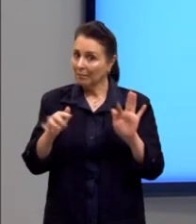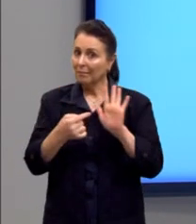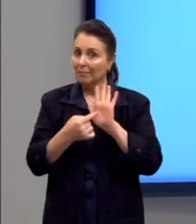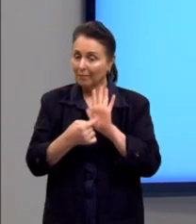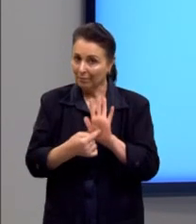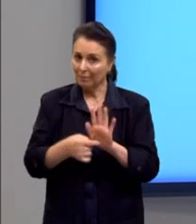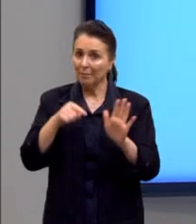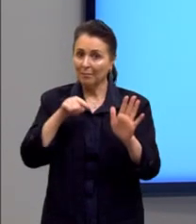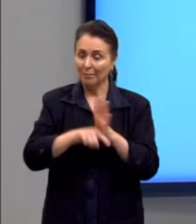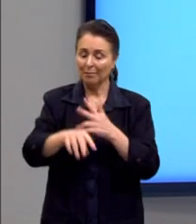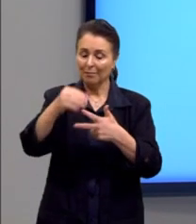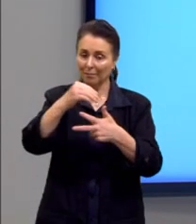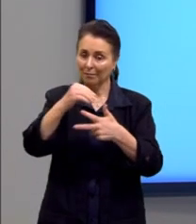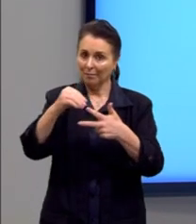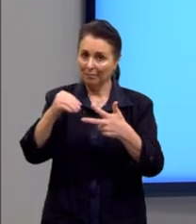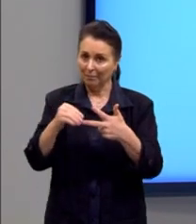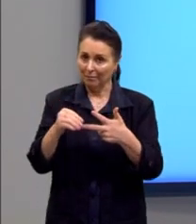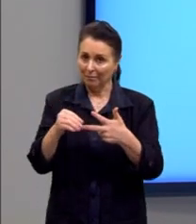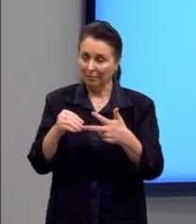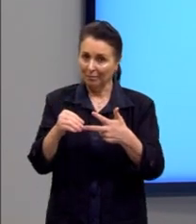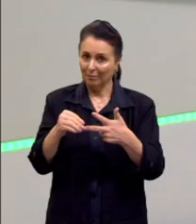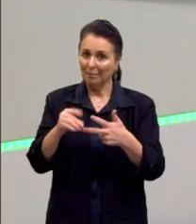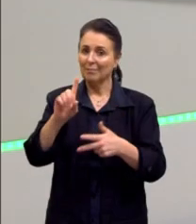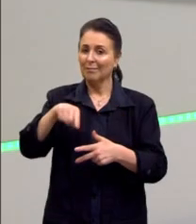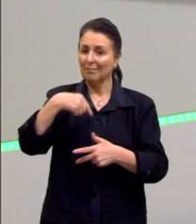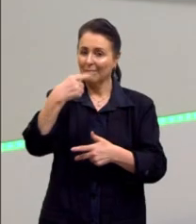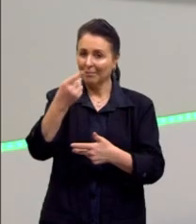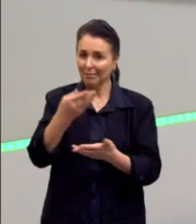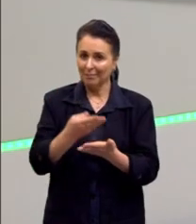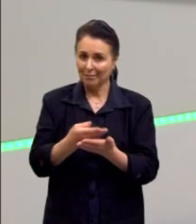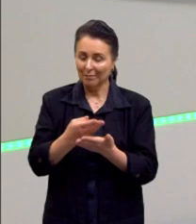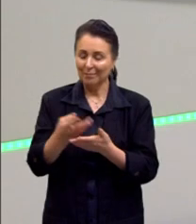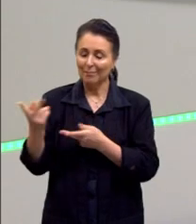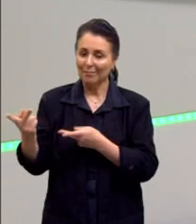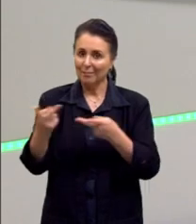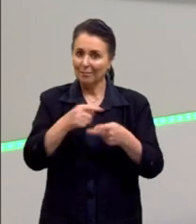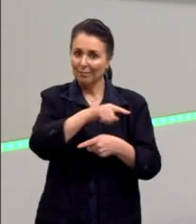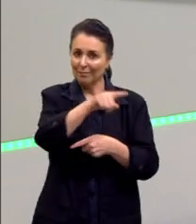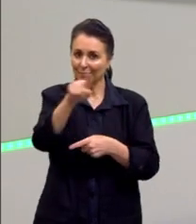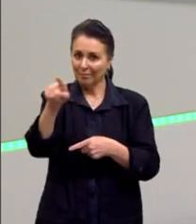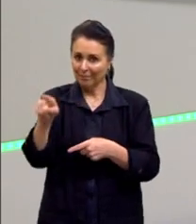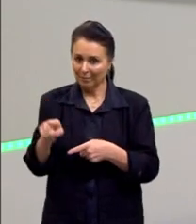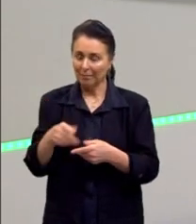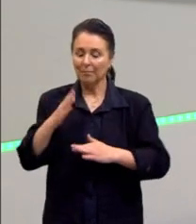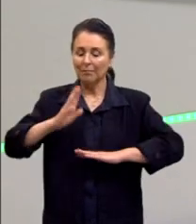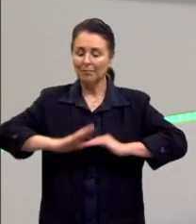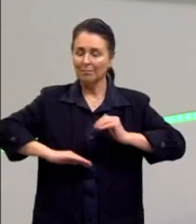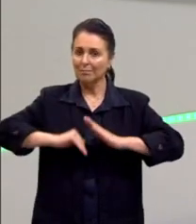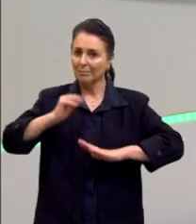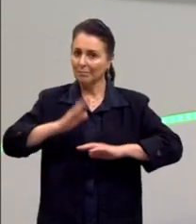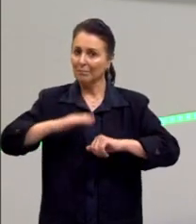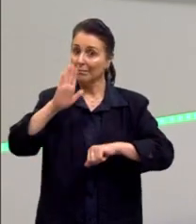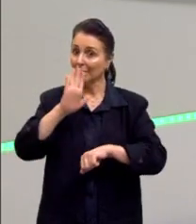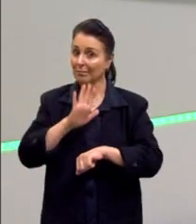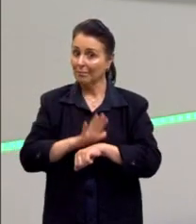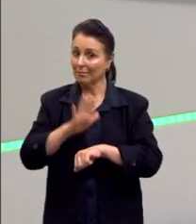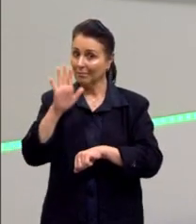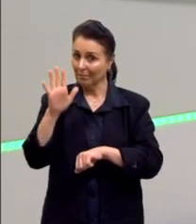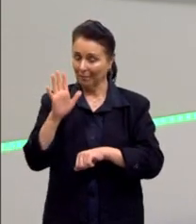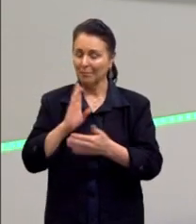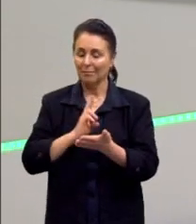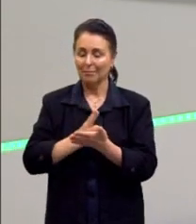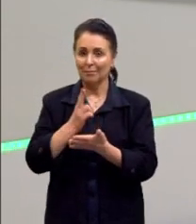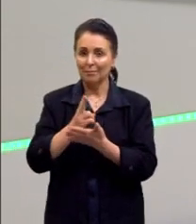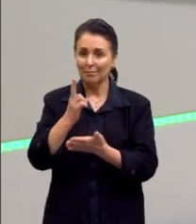questões do Enem e na próxima aula então convido vocês para gente ir praticar um pouco mais